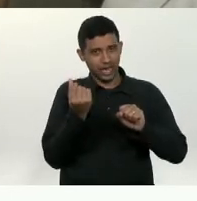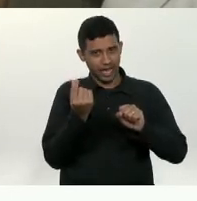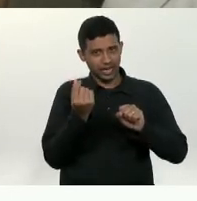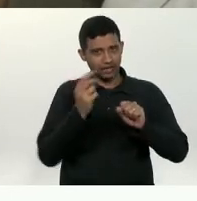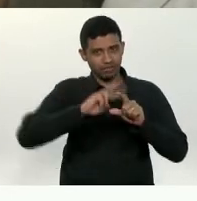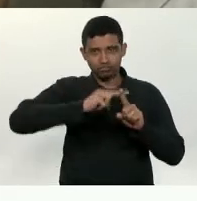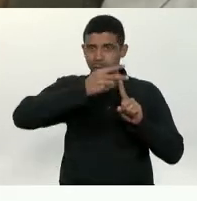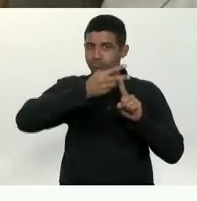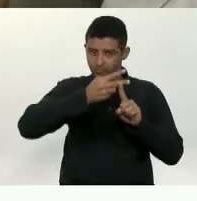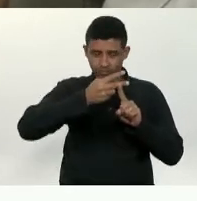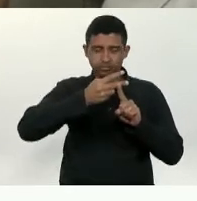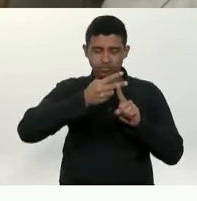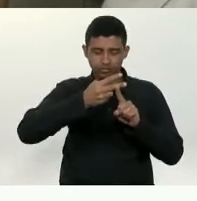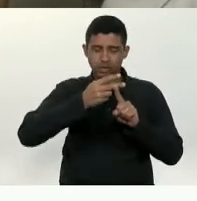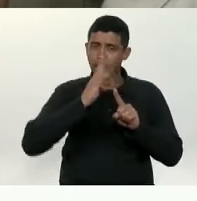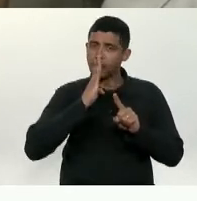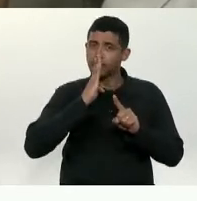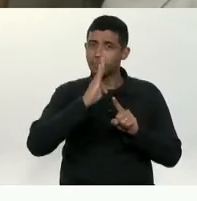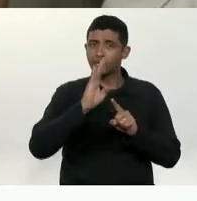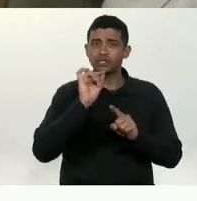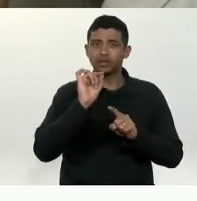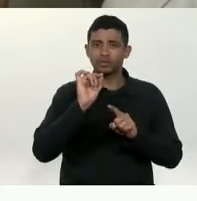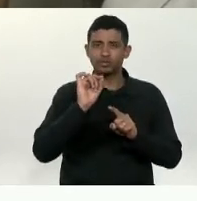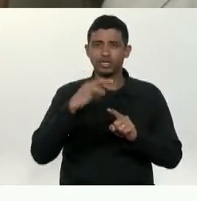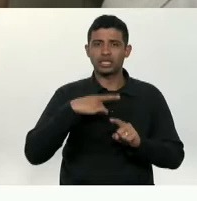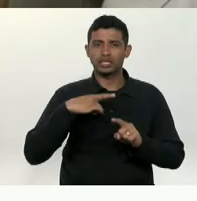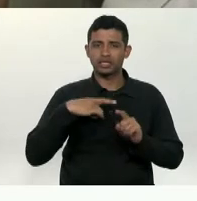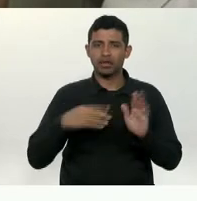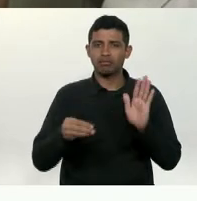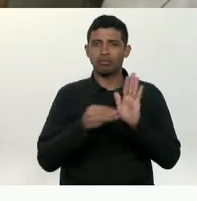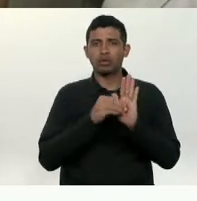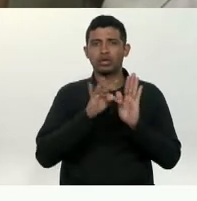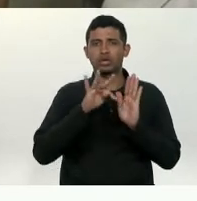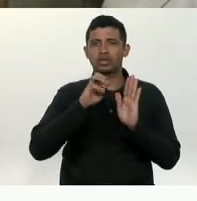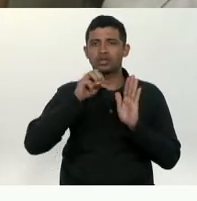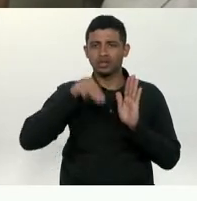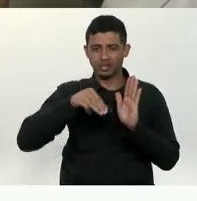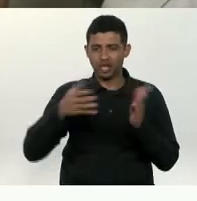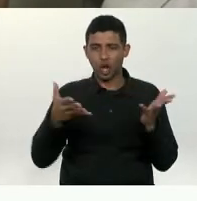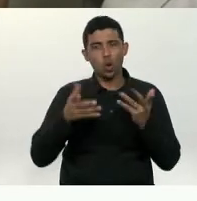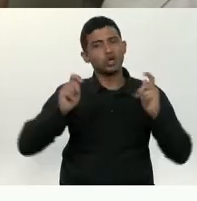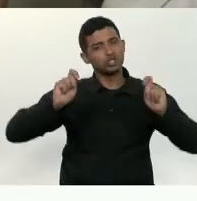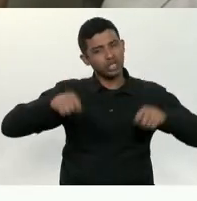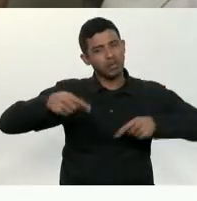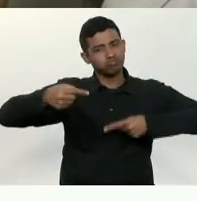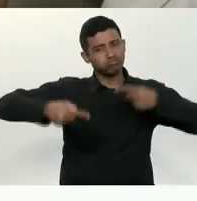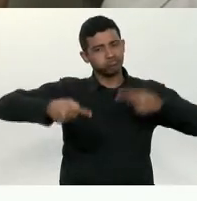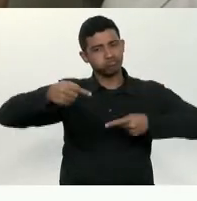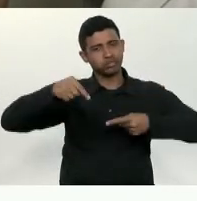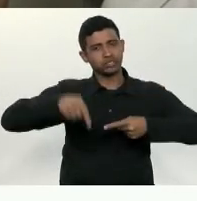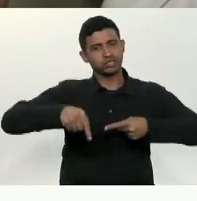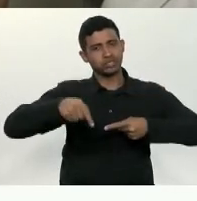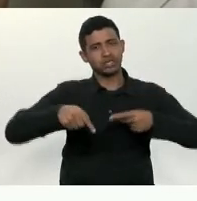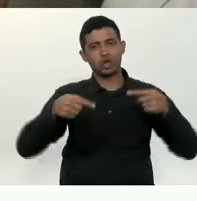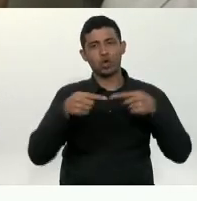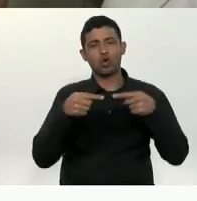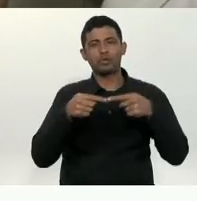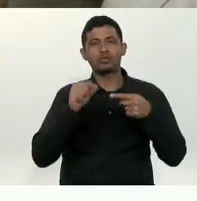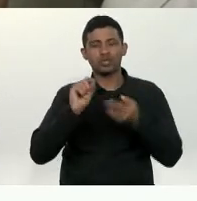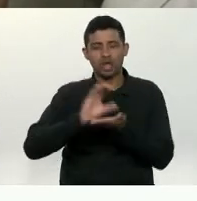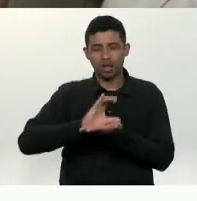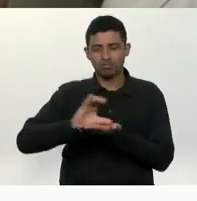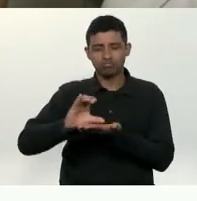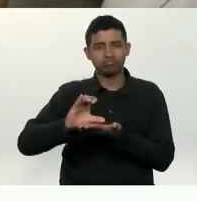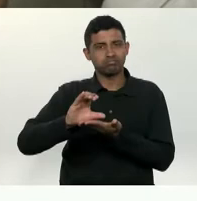revisão, principalmente por conta de outro item que acredito que será a pauta hoje do debate aqui, que é o subinvestimento